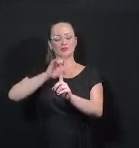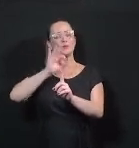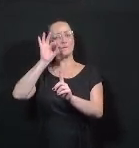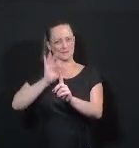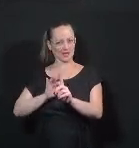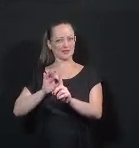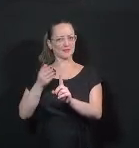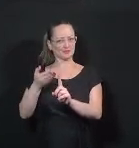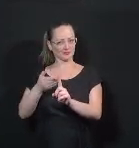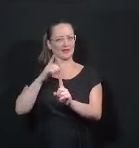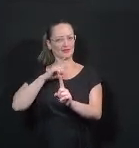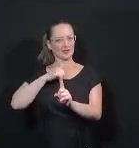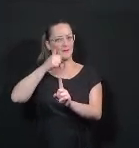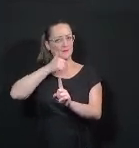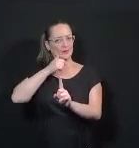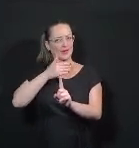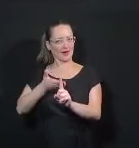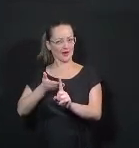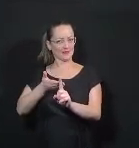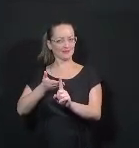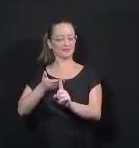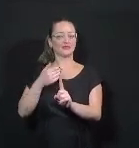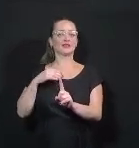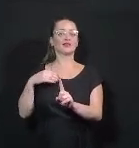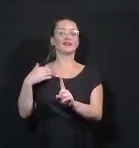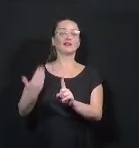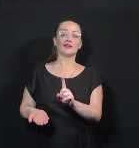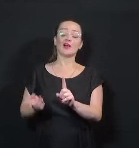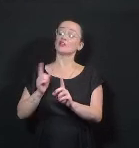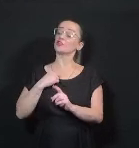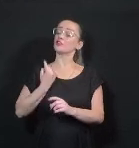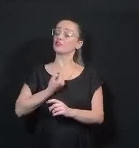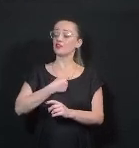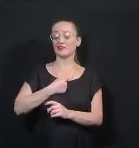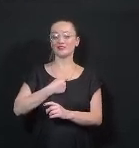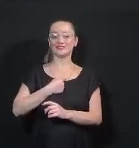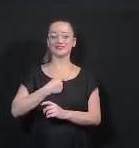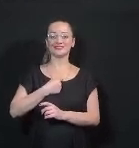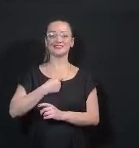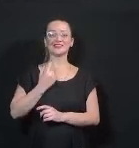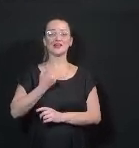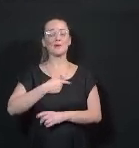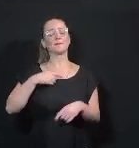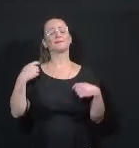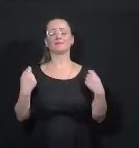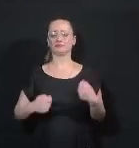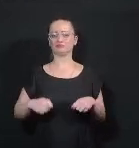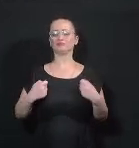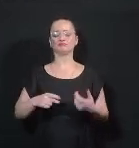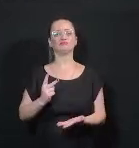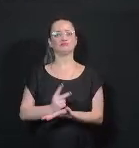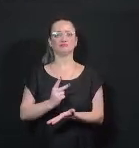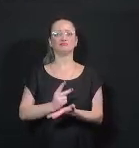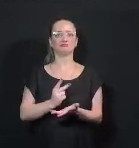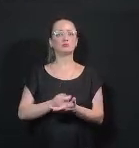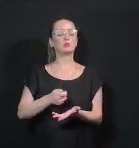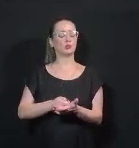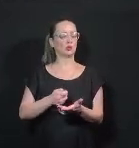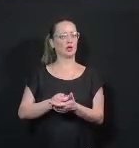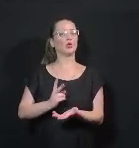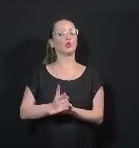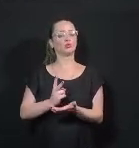direitos, né, aí nós devemos continuar essa